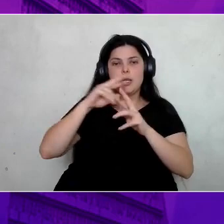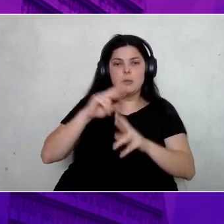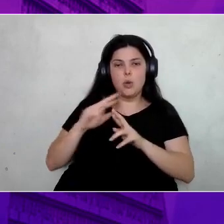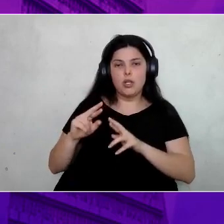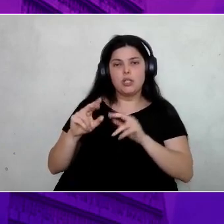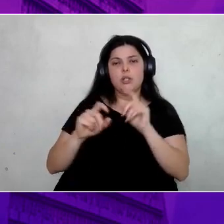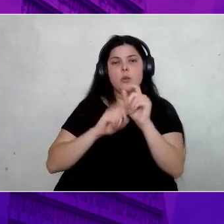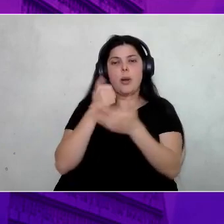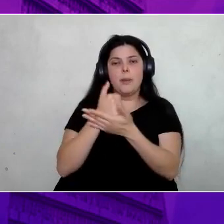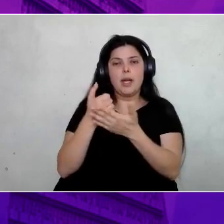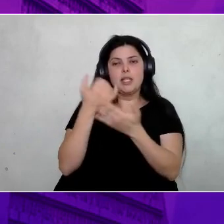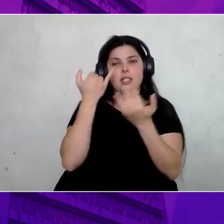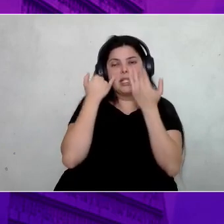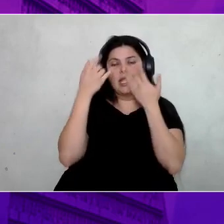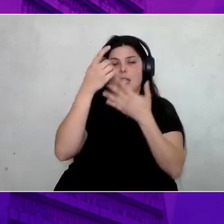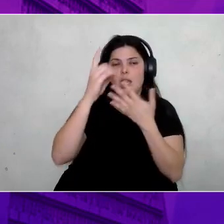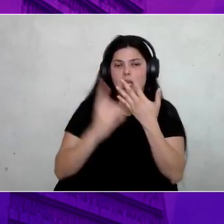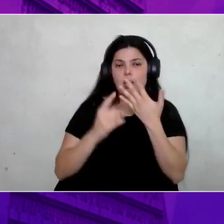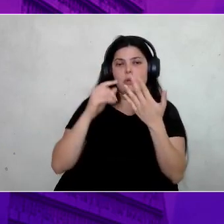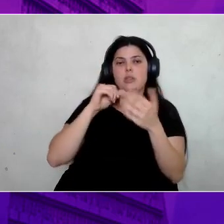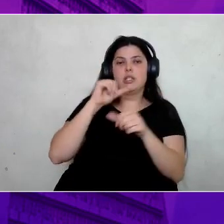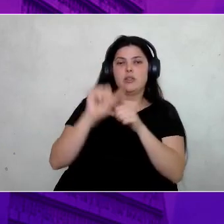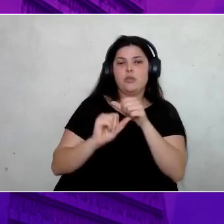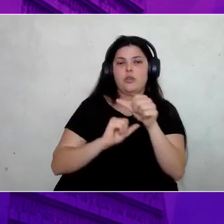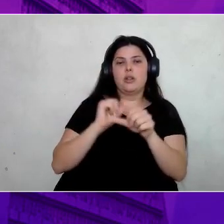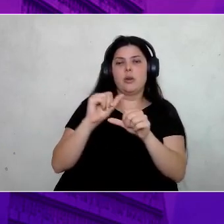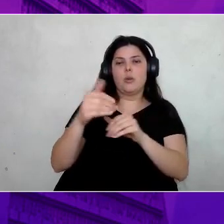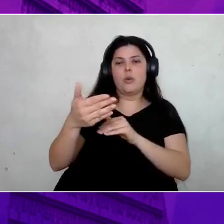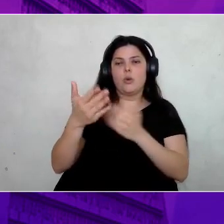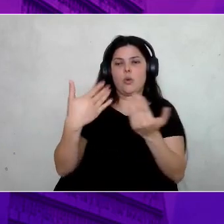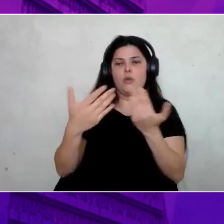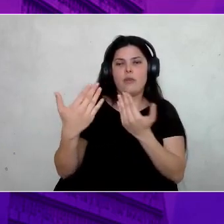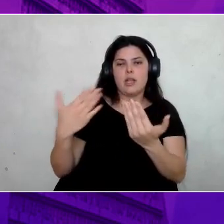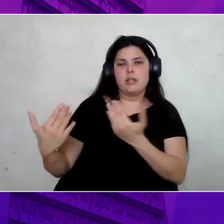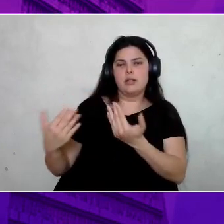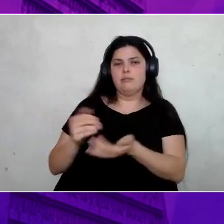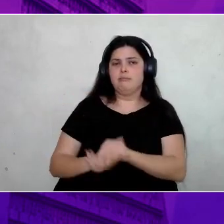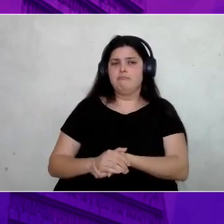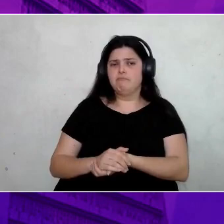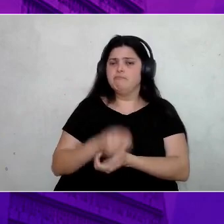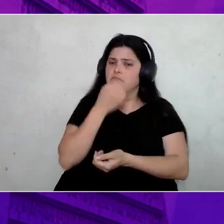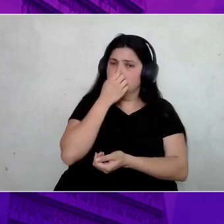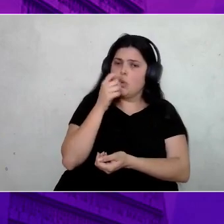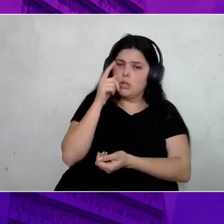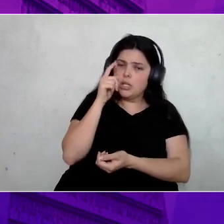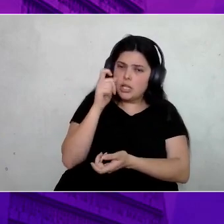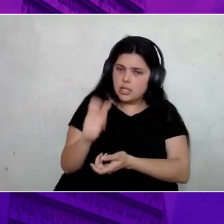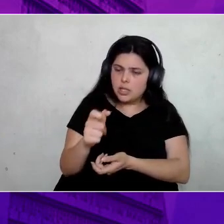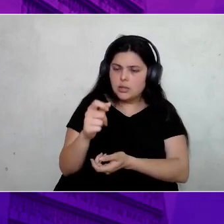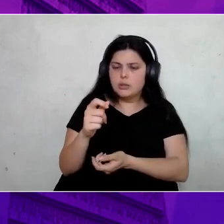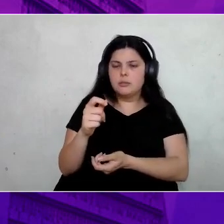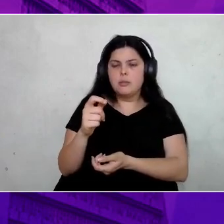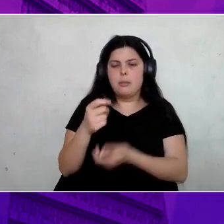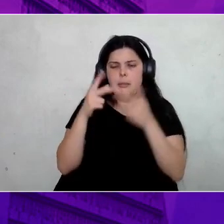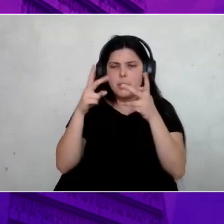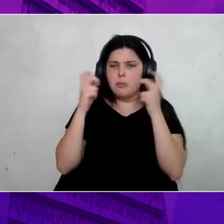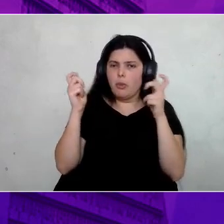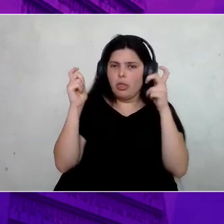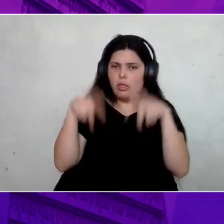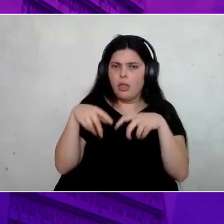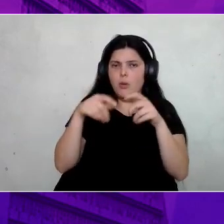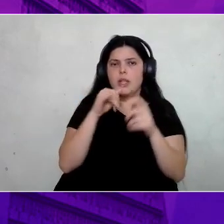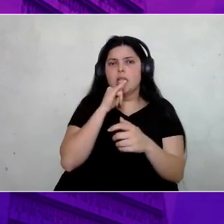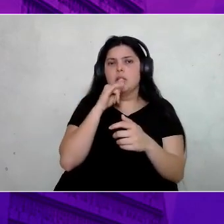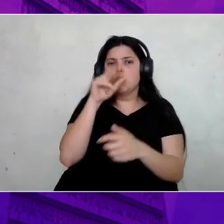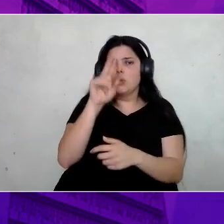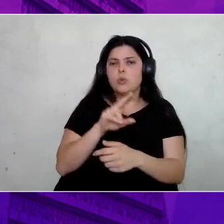da FAQ, transformar isso numa história conversacional. Será que vai ser interessante? A gente percebeu que foi interessante, testou com usuários internos, viu